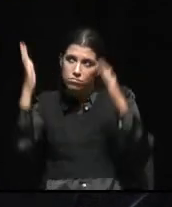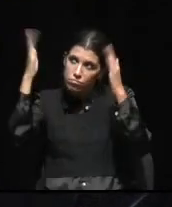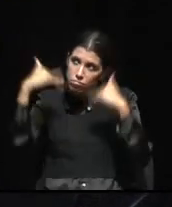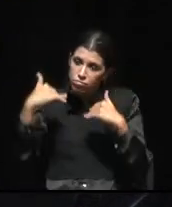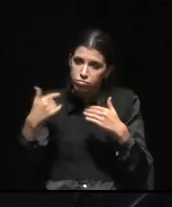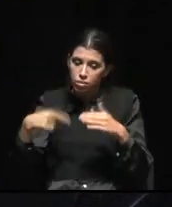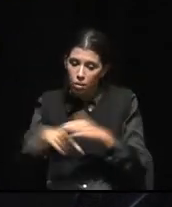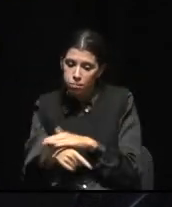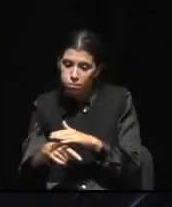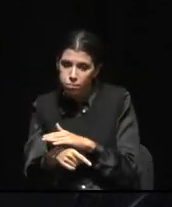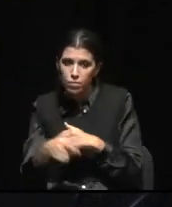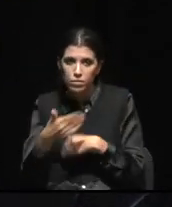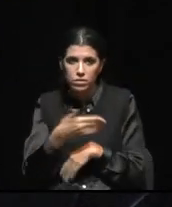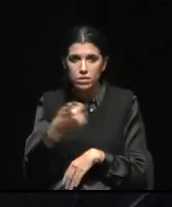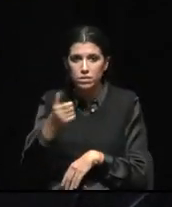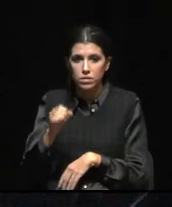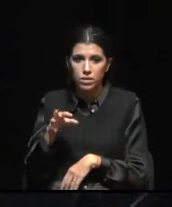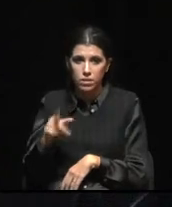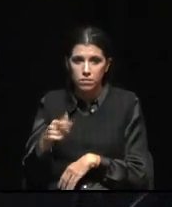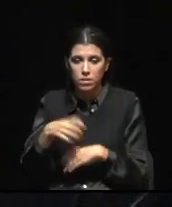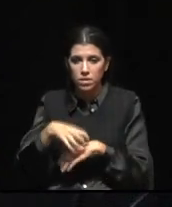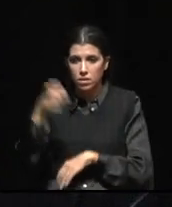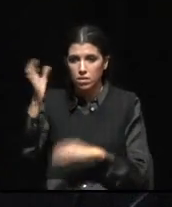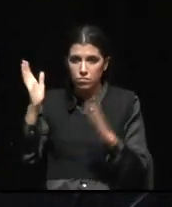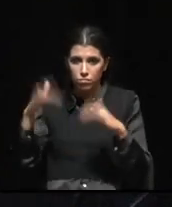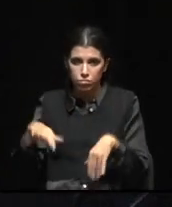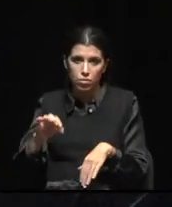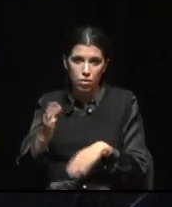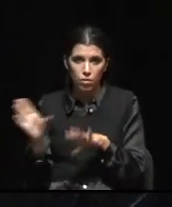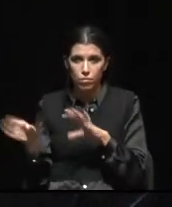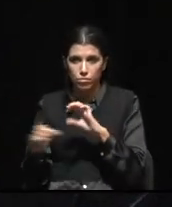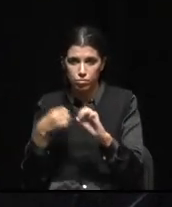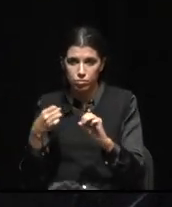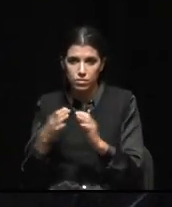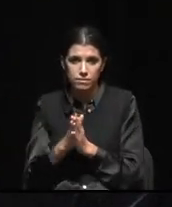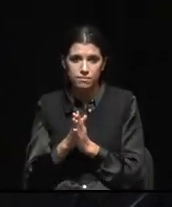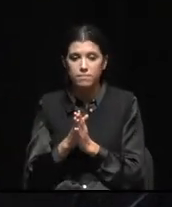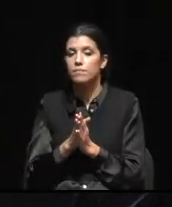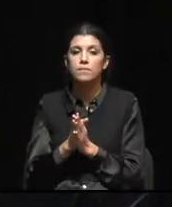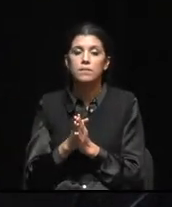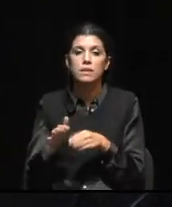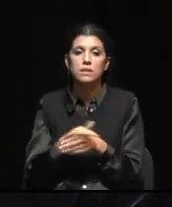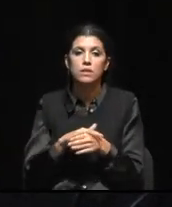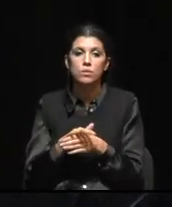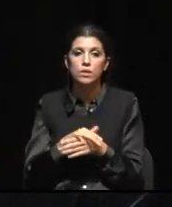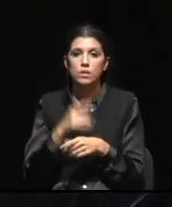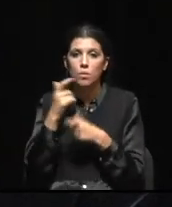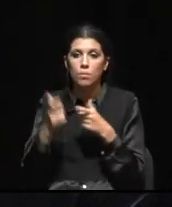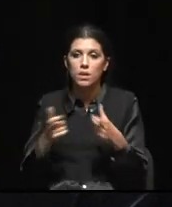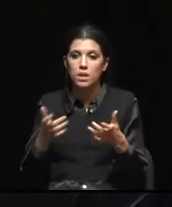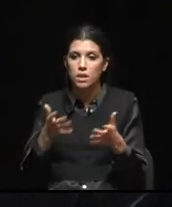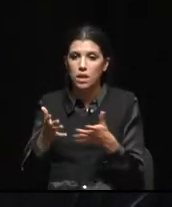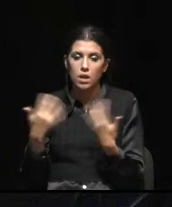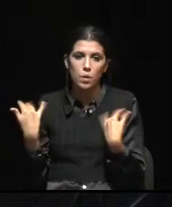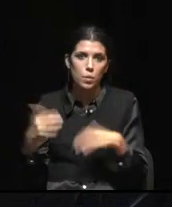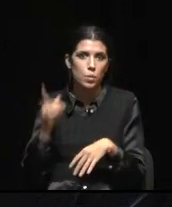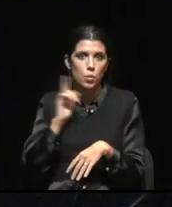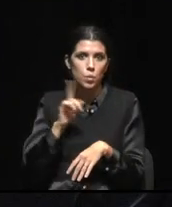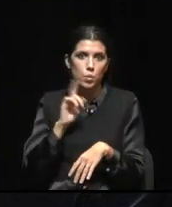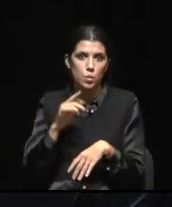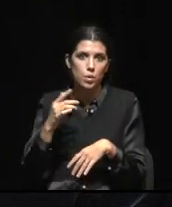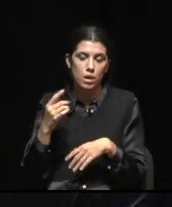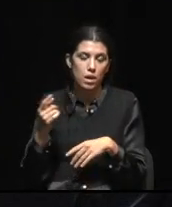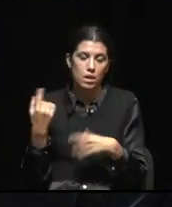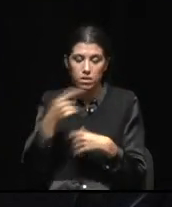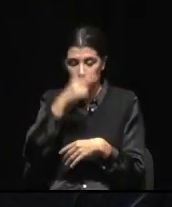dos cerca de 150.000 edifícios destruídos ou danificados a situação humanitária é dramática mais de 1